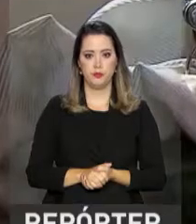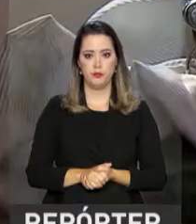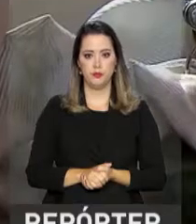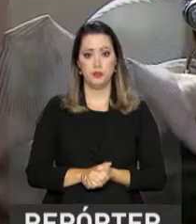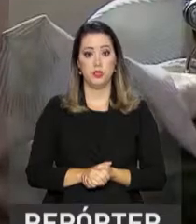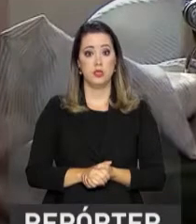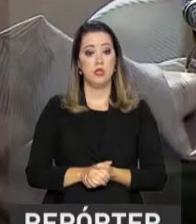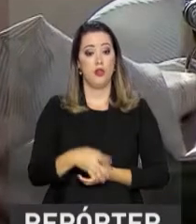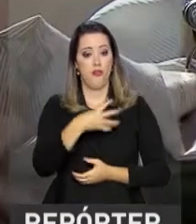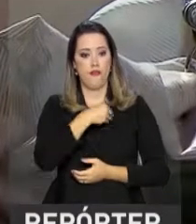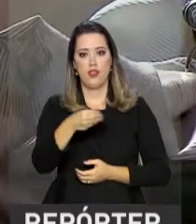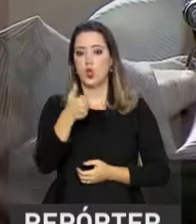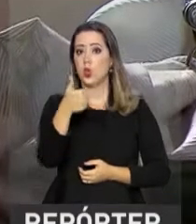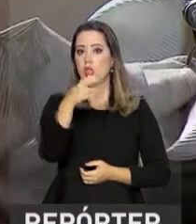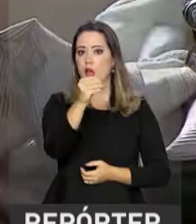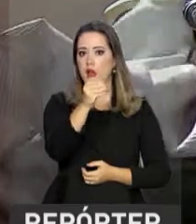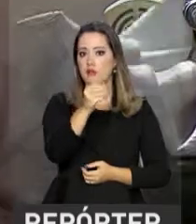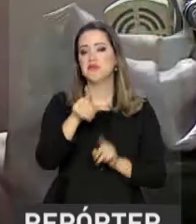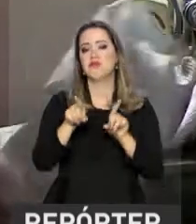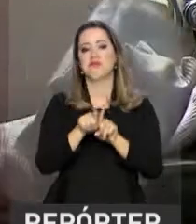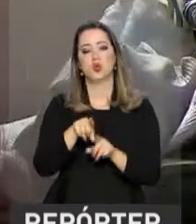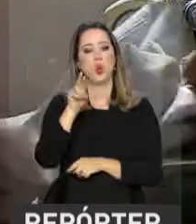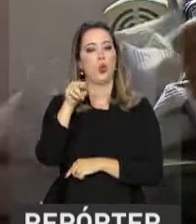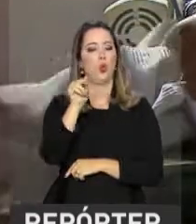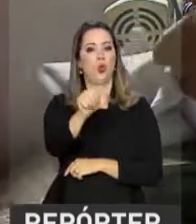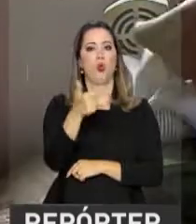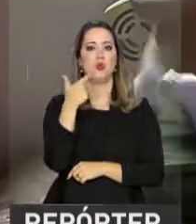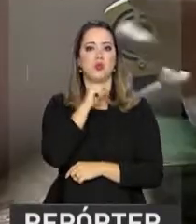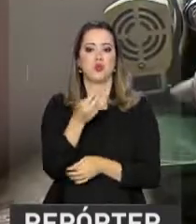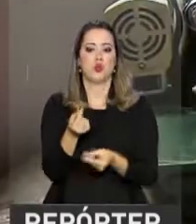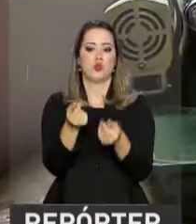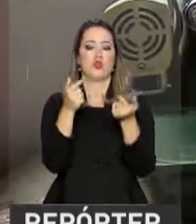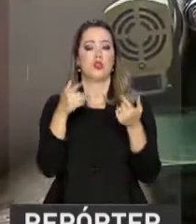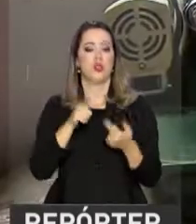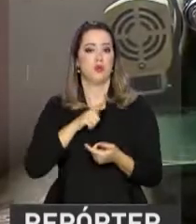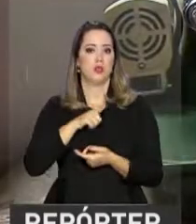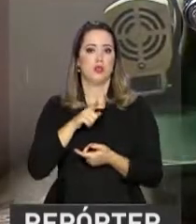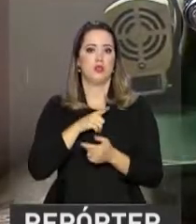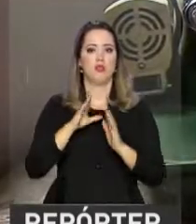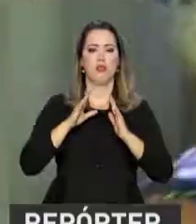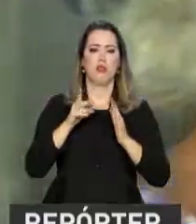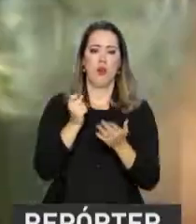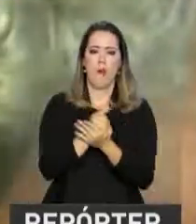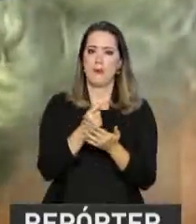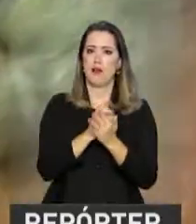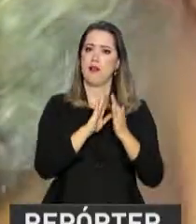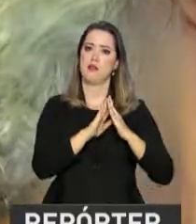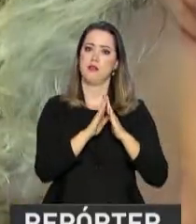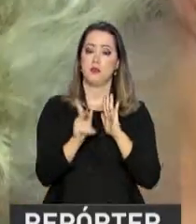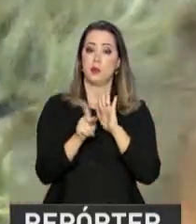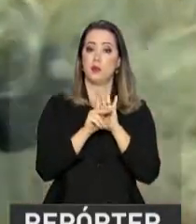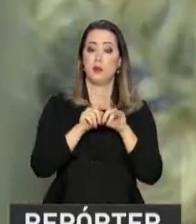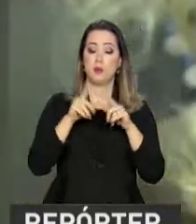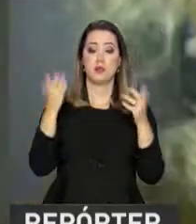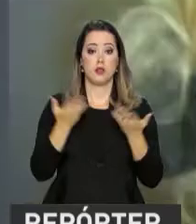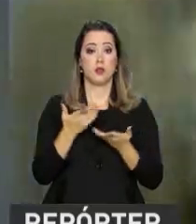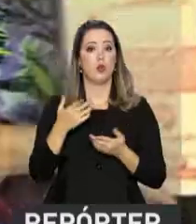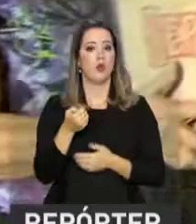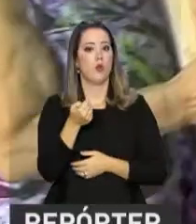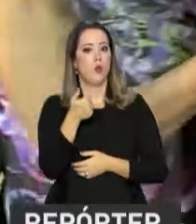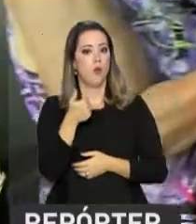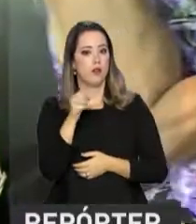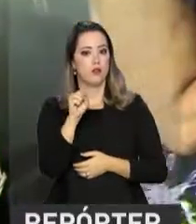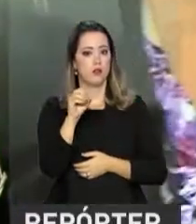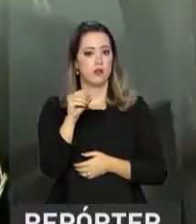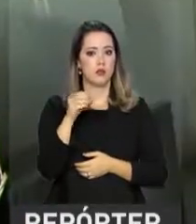ela criou os dez filhos por isso nunca conseguiu dinheiro suficiente para comprar uma casa mas agora prestes a completar